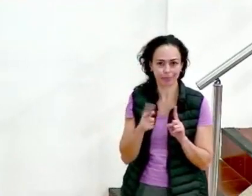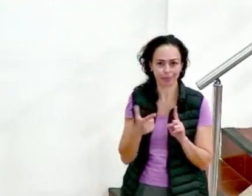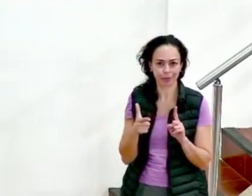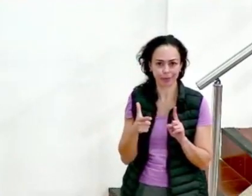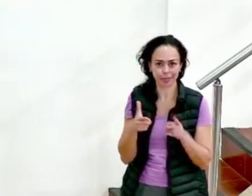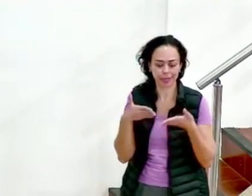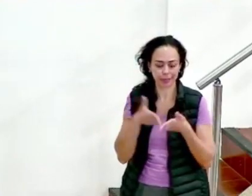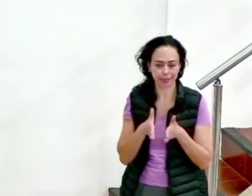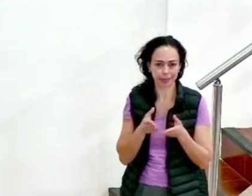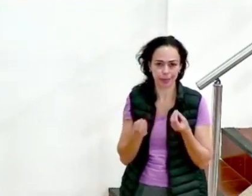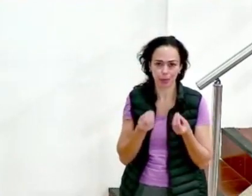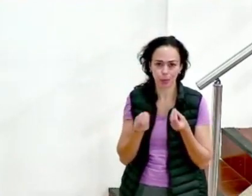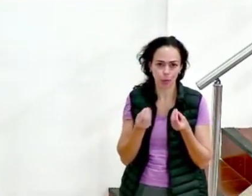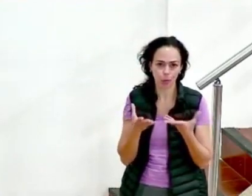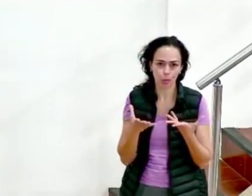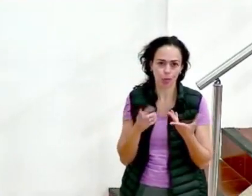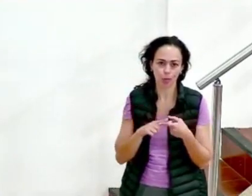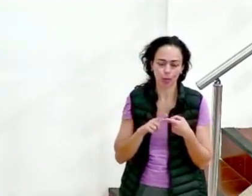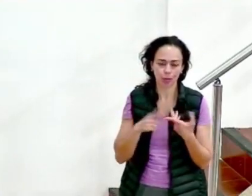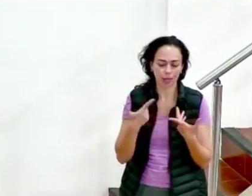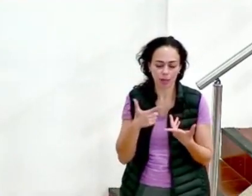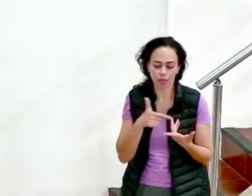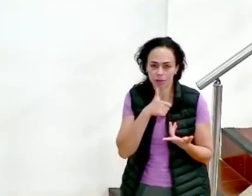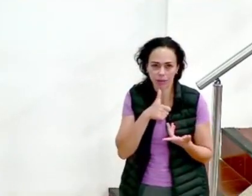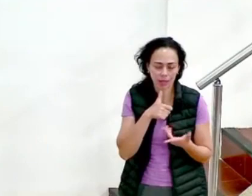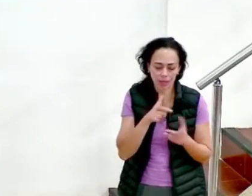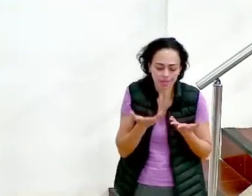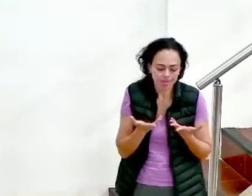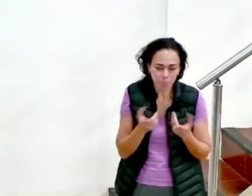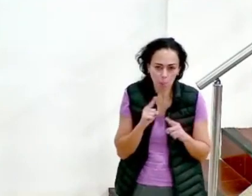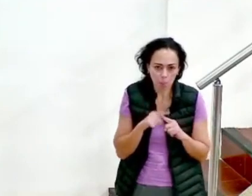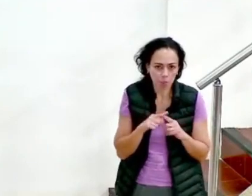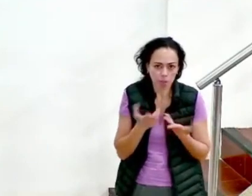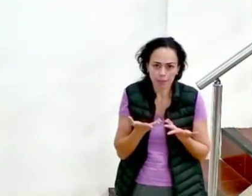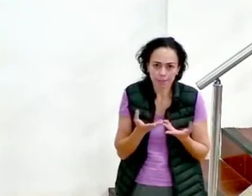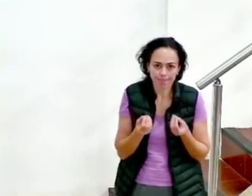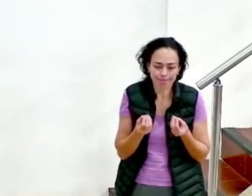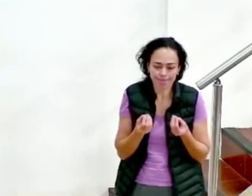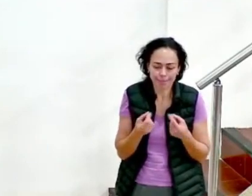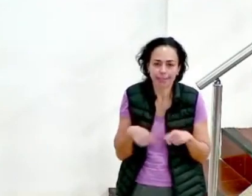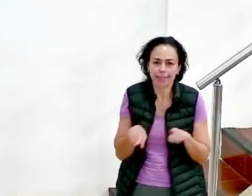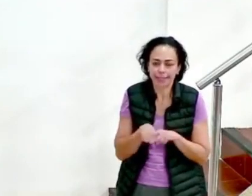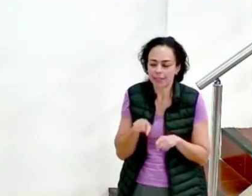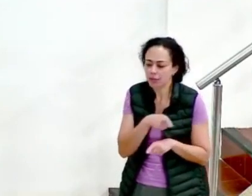o Senhor vai falar para Sara: Sara, certamente voltarei a ti daqui a um ano,